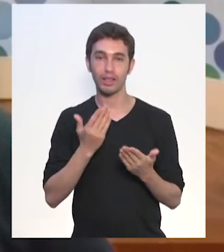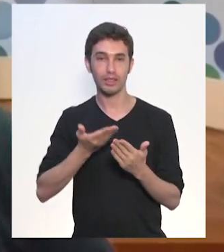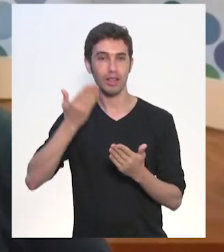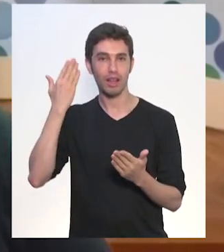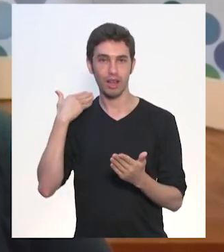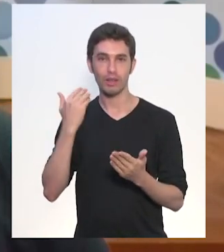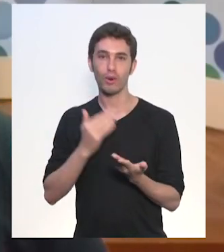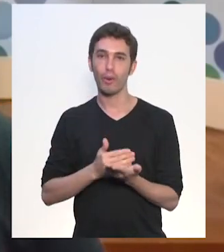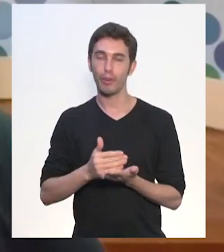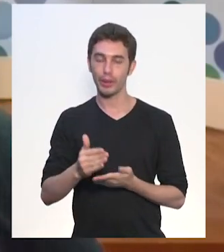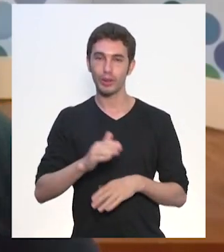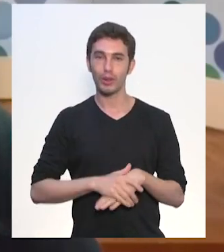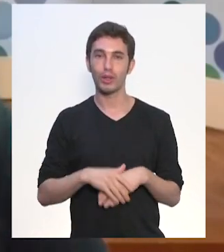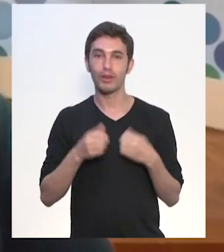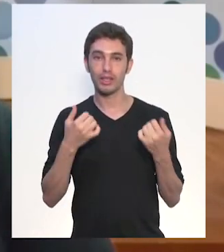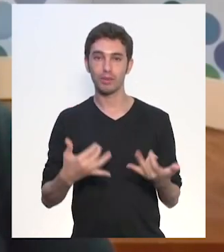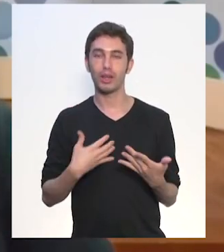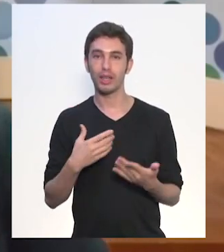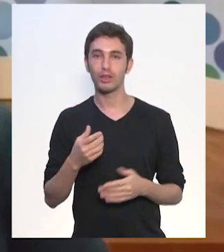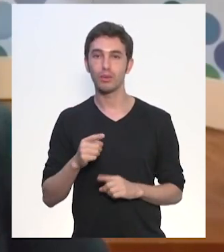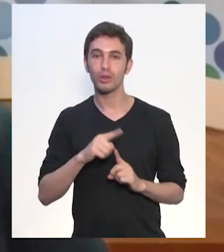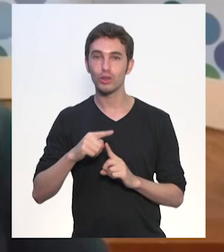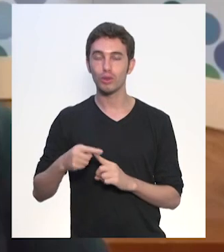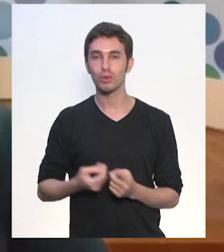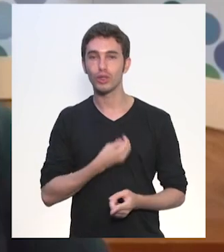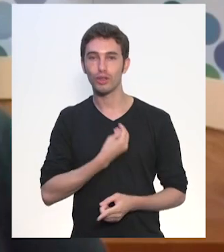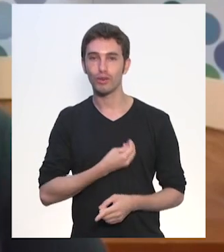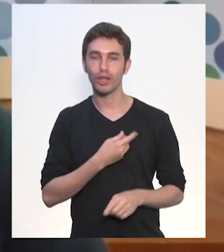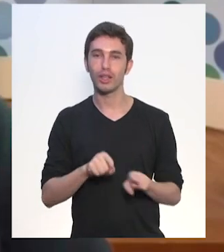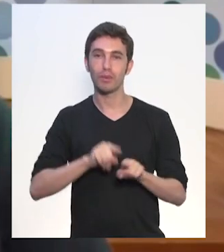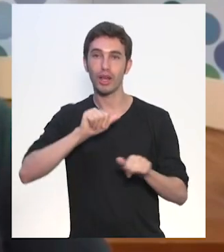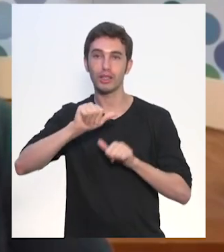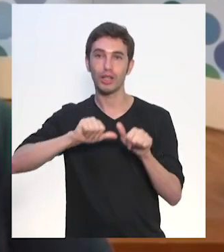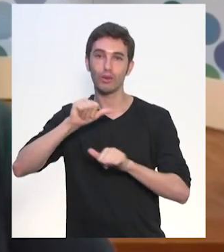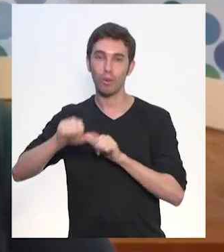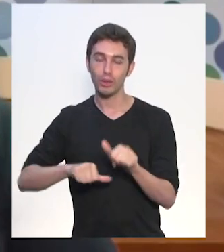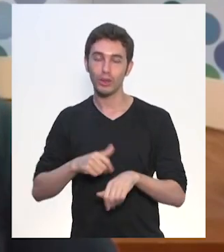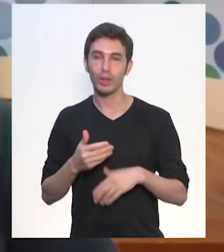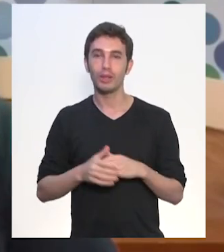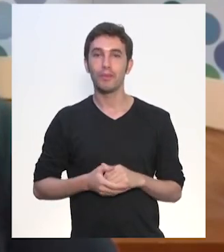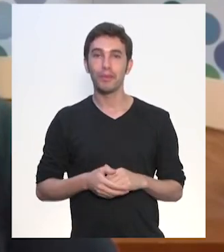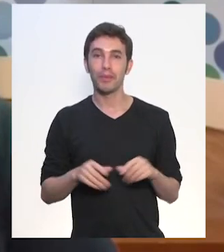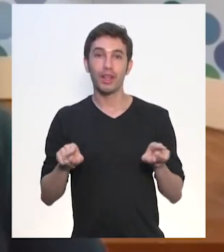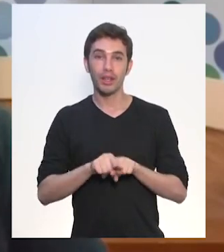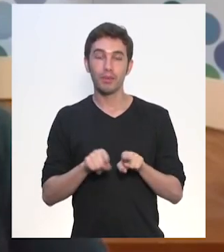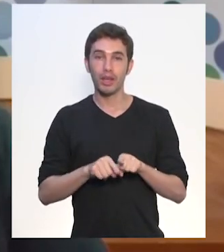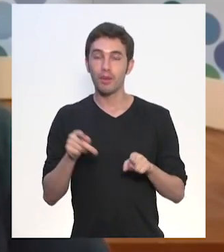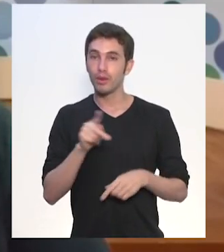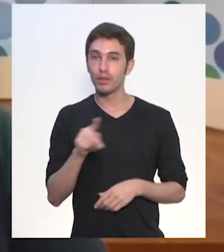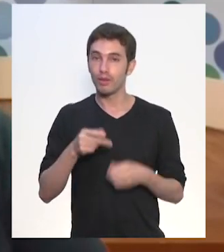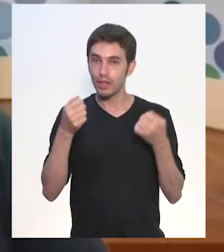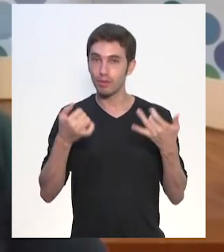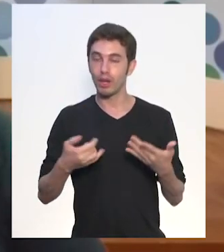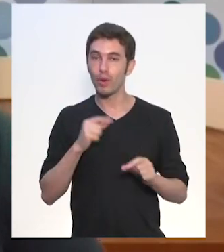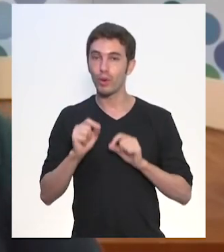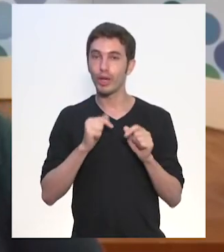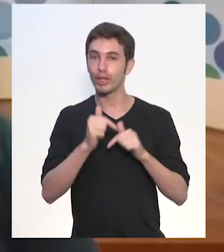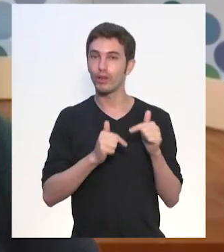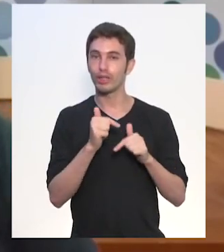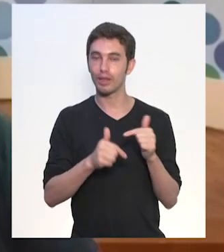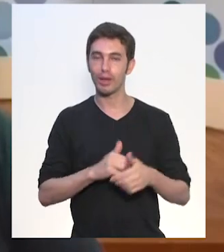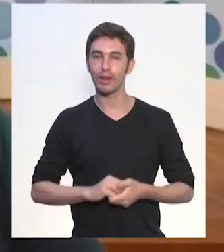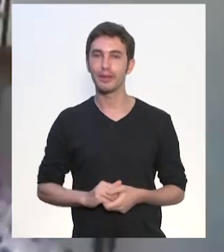anteriormente, né, que vai falar sobre os modos de vida, né, das transformações, e a professora vai falar agora o que nós vamos trabalhar. Professora, por